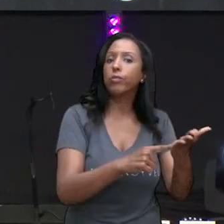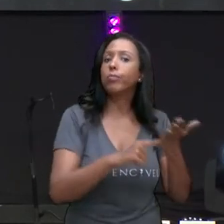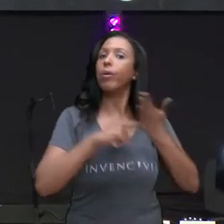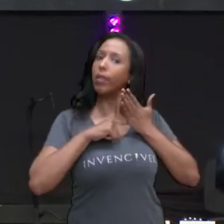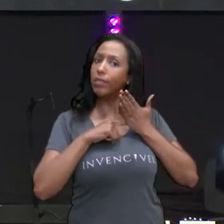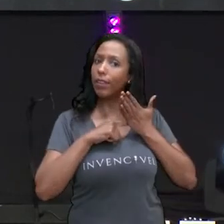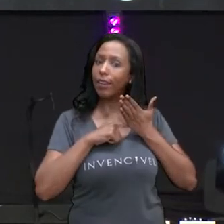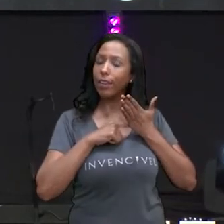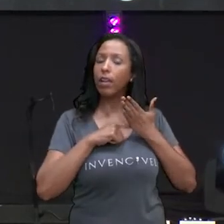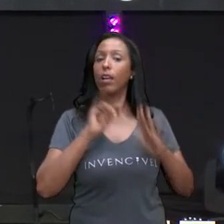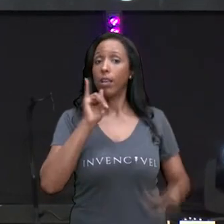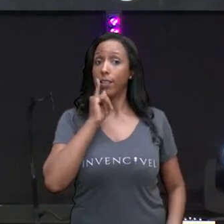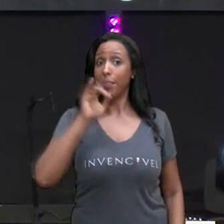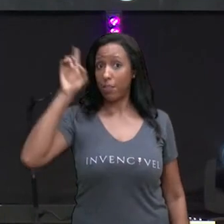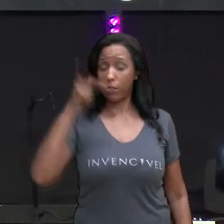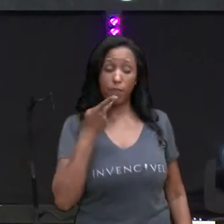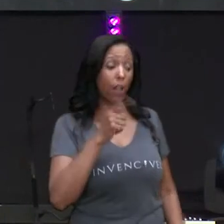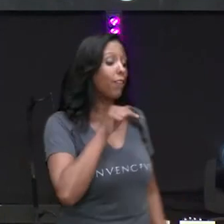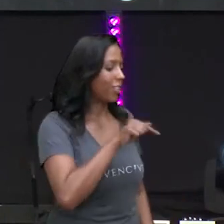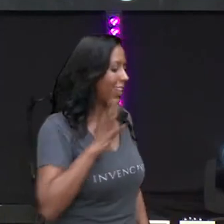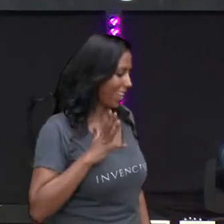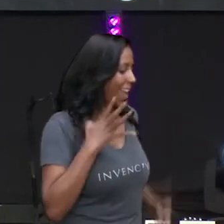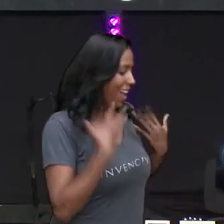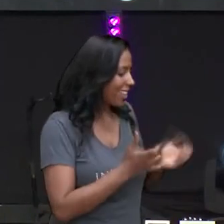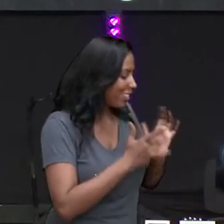Você me recebeu como Senhor da vida porque a Bíblia produziu fé.